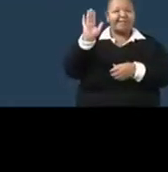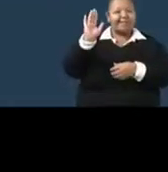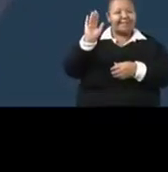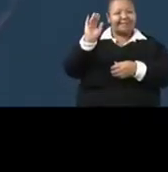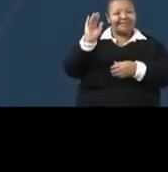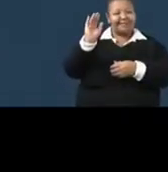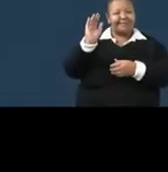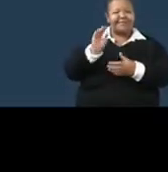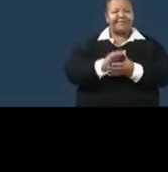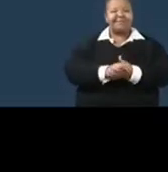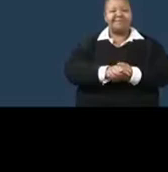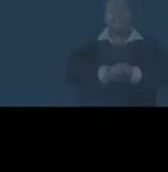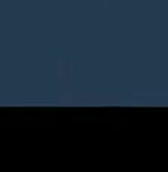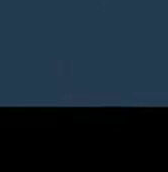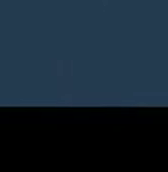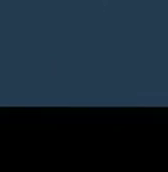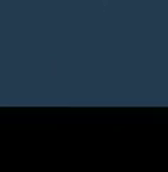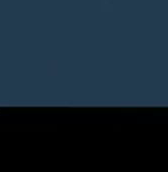mais!